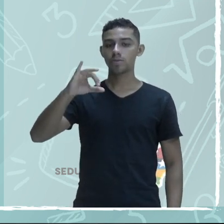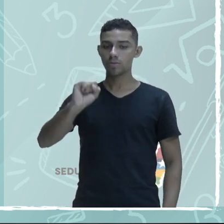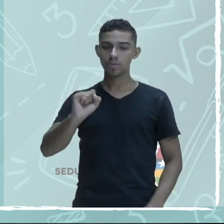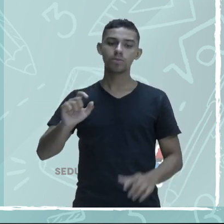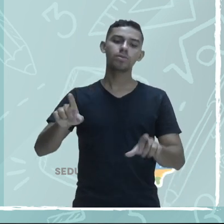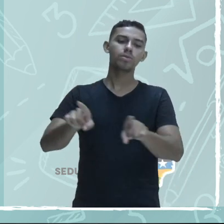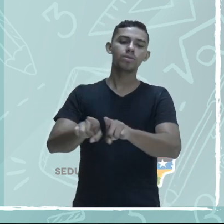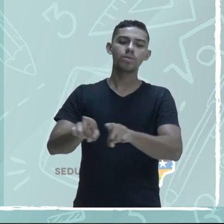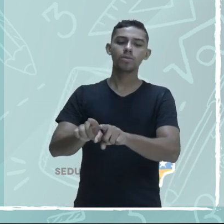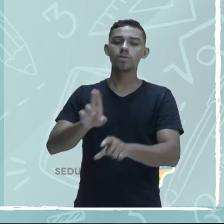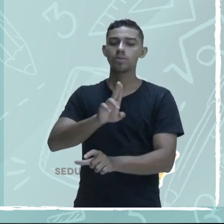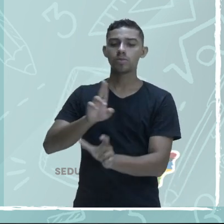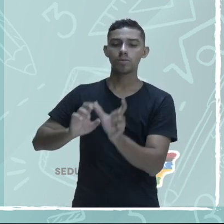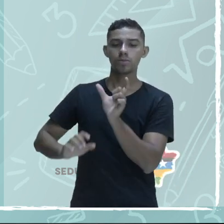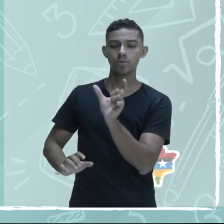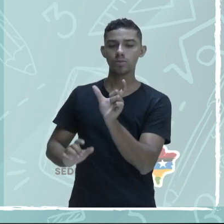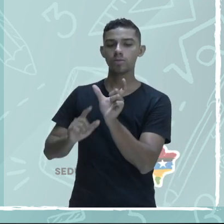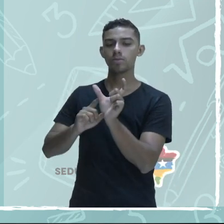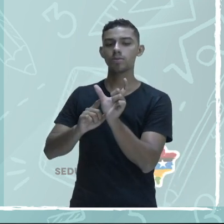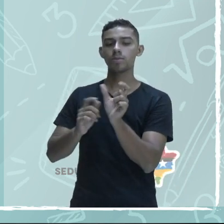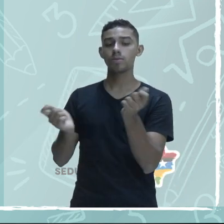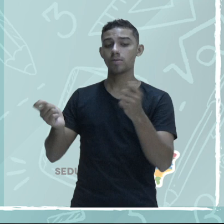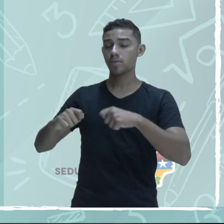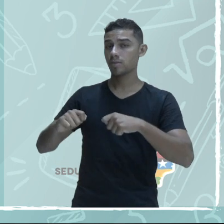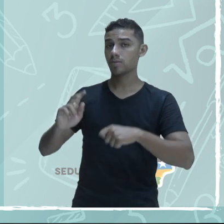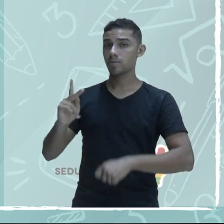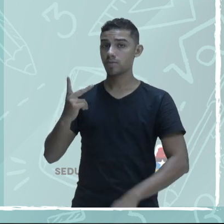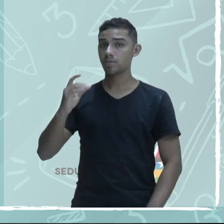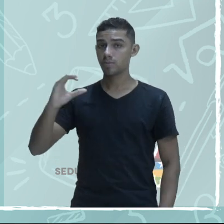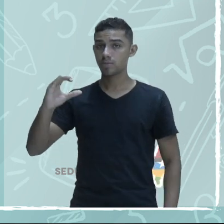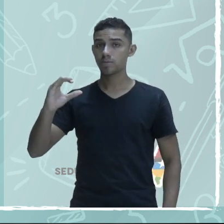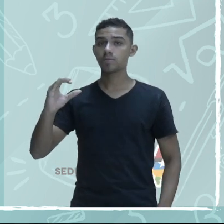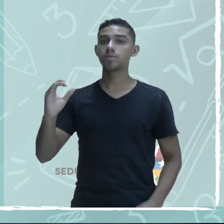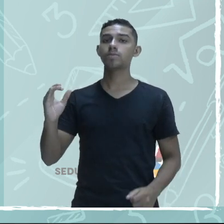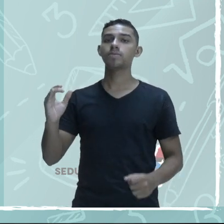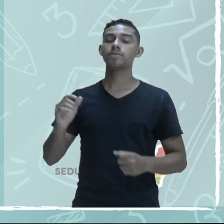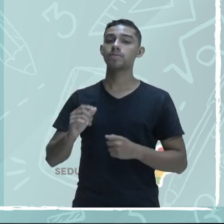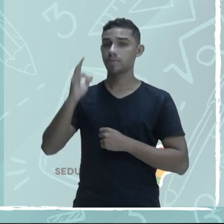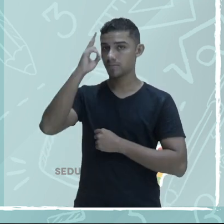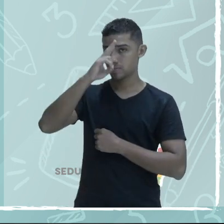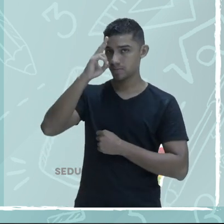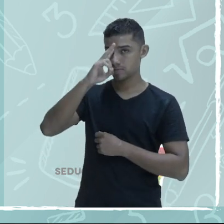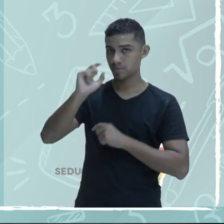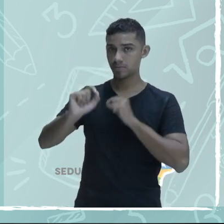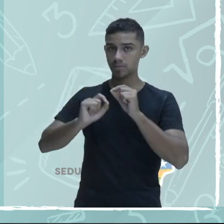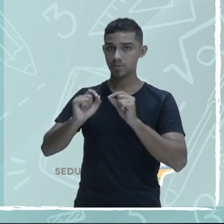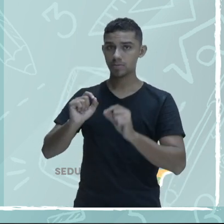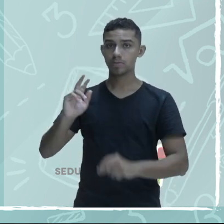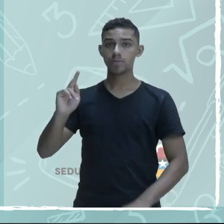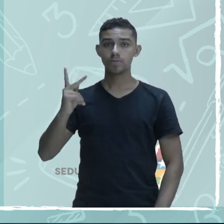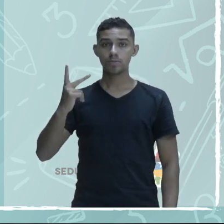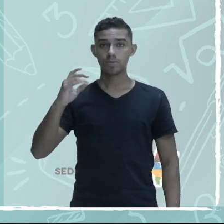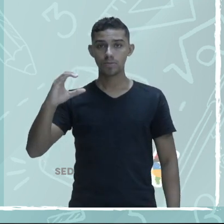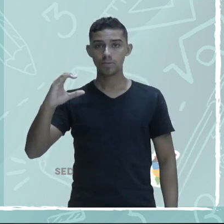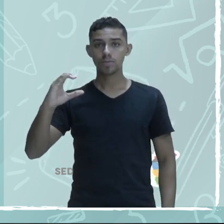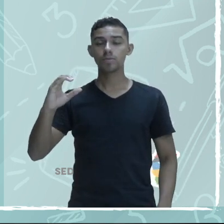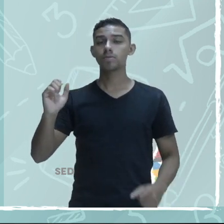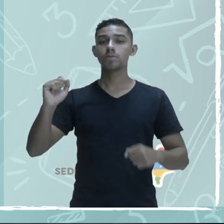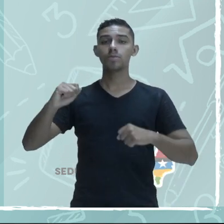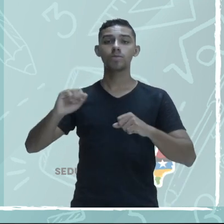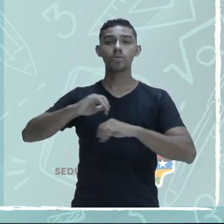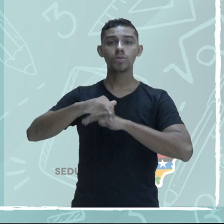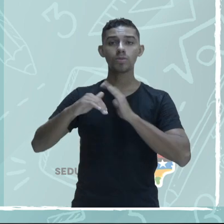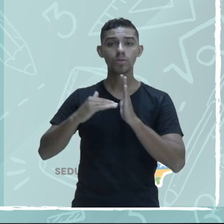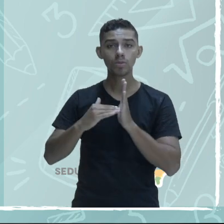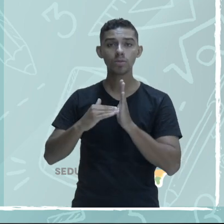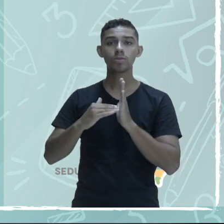ou hidrocarbonetos etilênicos, são hidrocarbonetos. Lembrando, hidrocarboneto, todo composto que